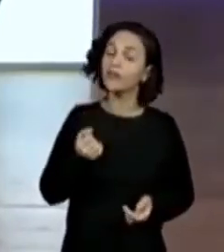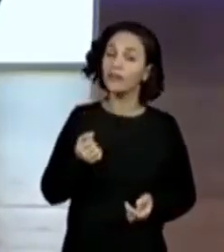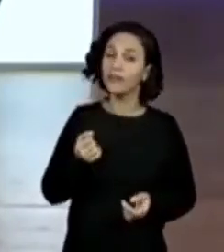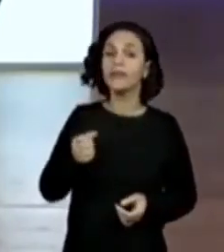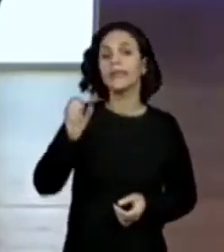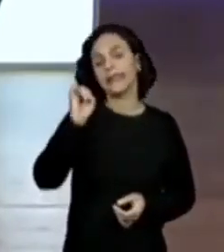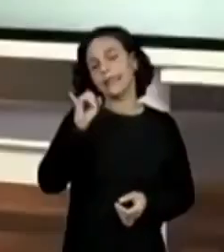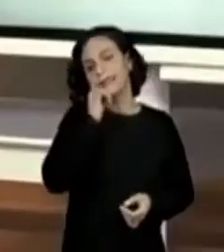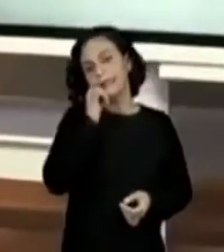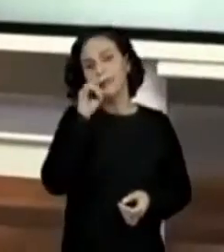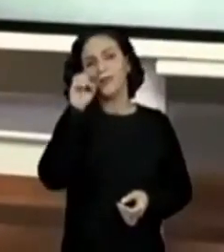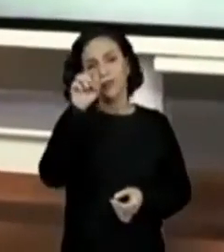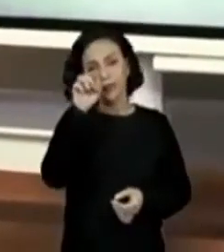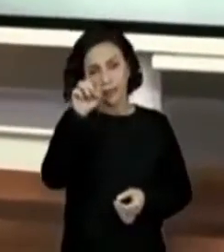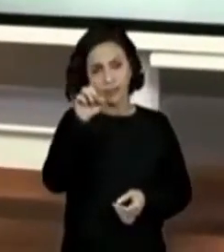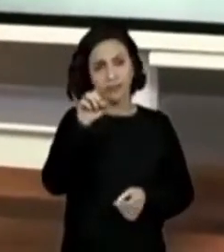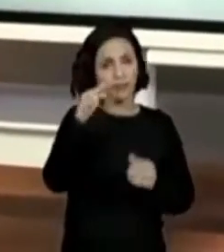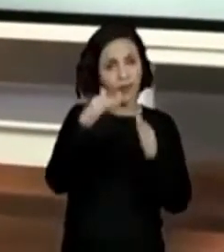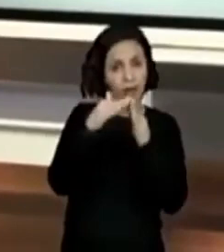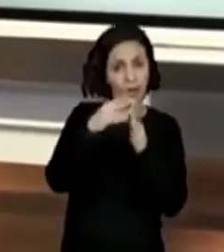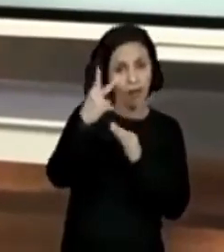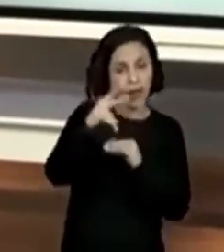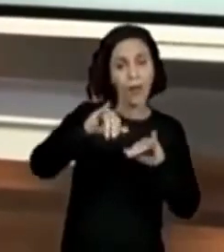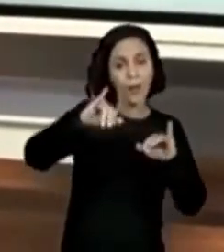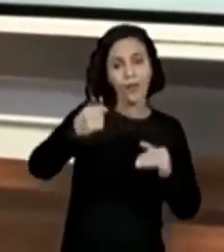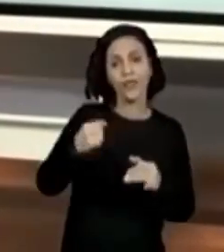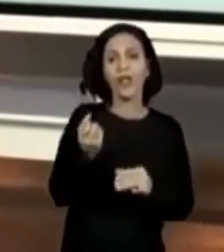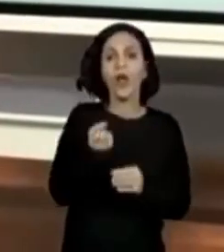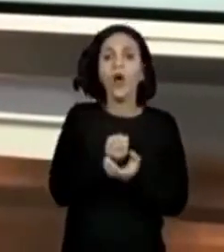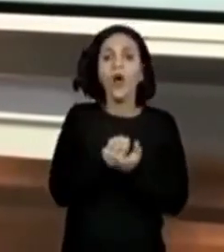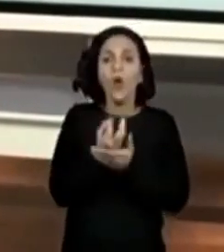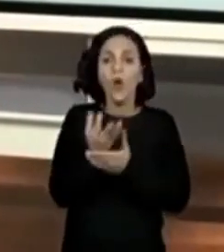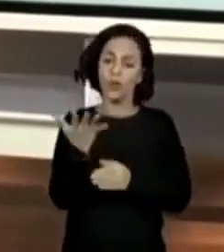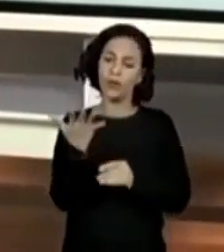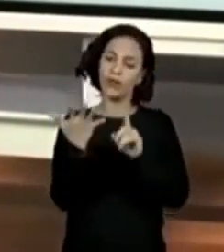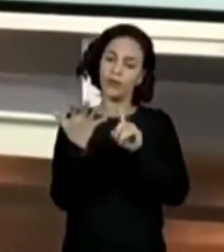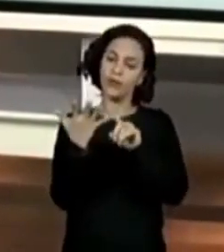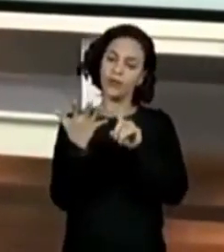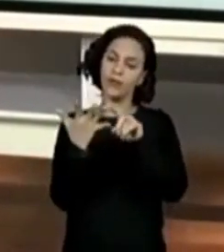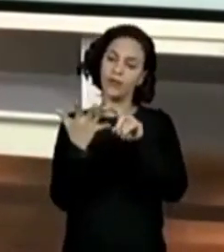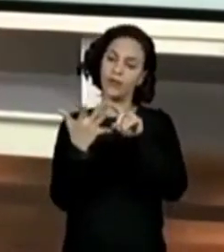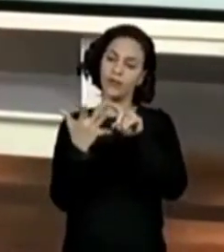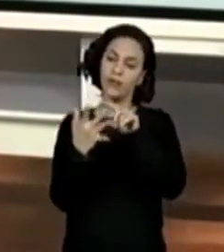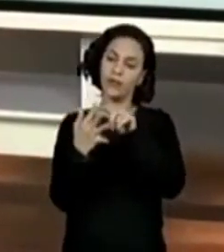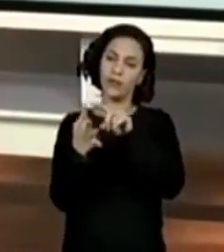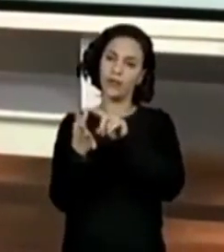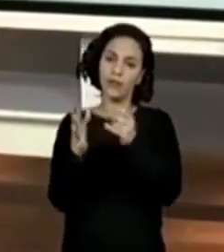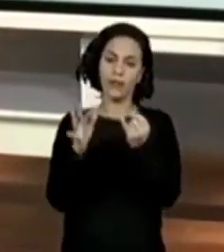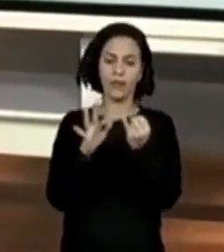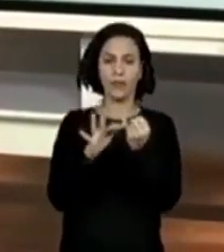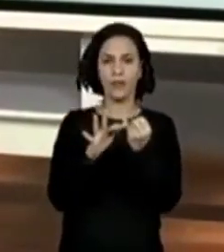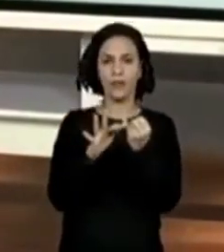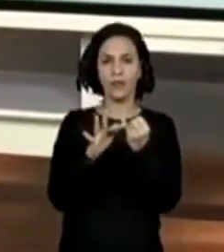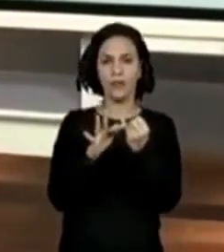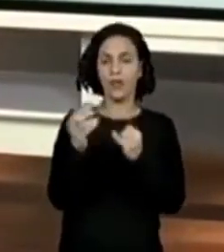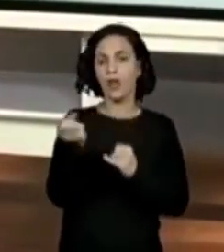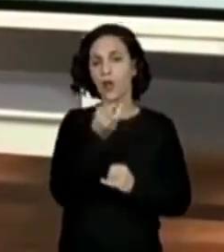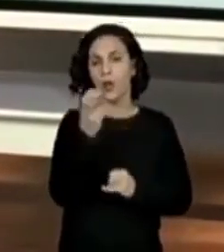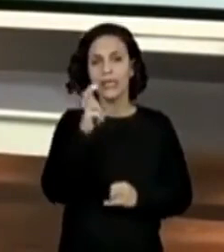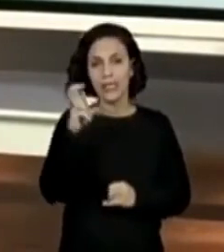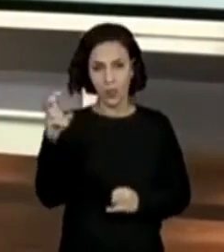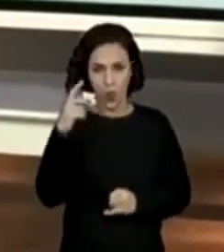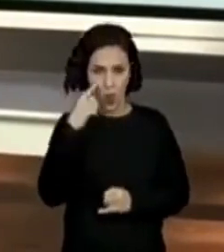se vocês contarem aí em casa de 5 em 5 enquanto eu vou apontando para cada uma das colunas, tá